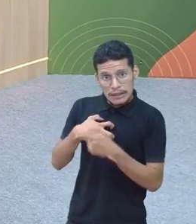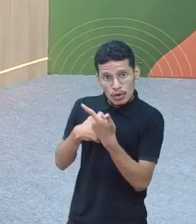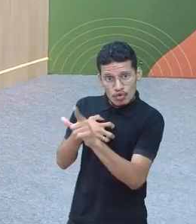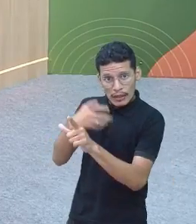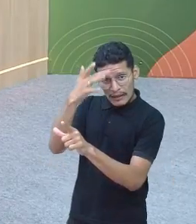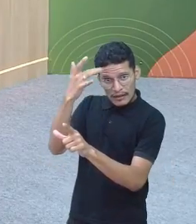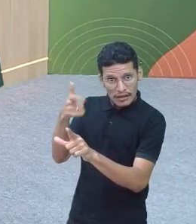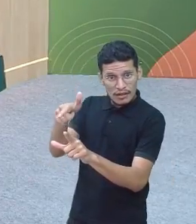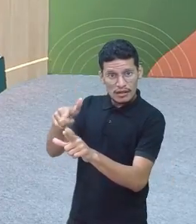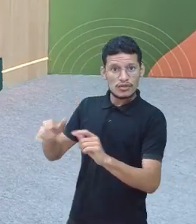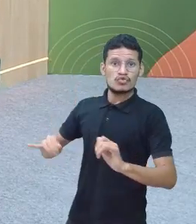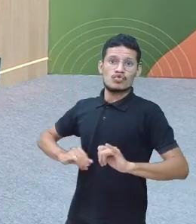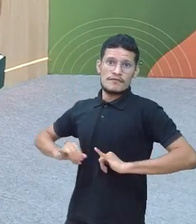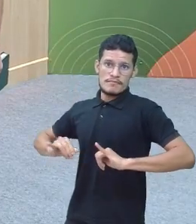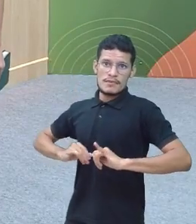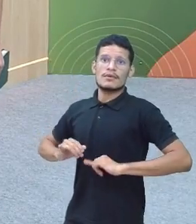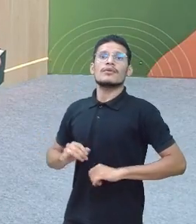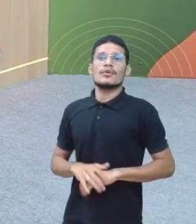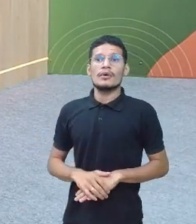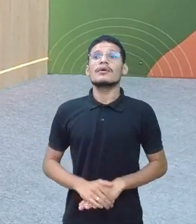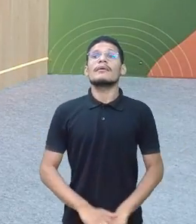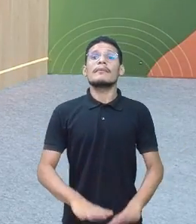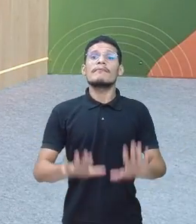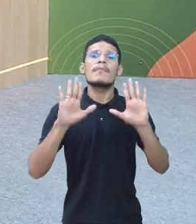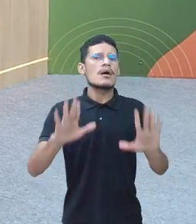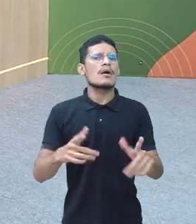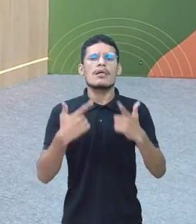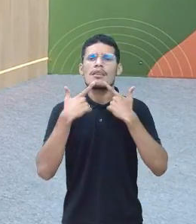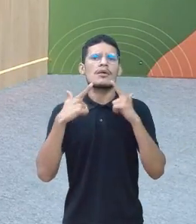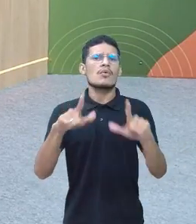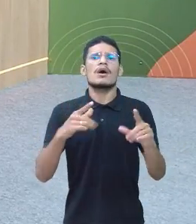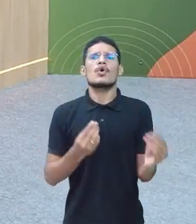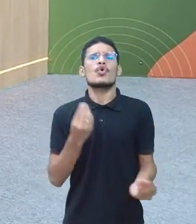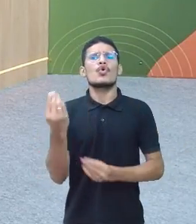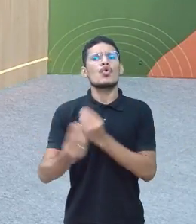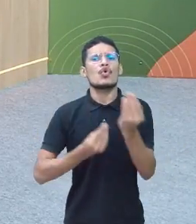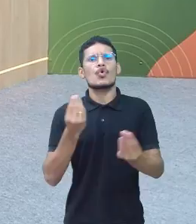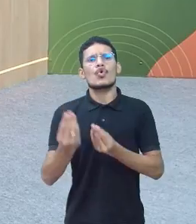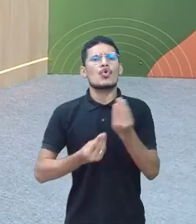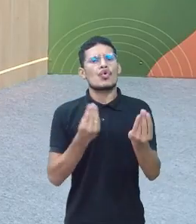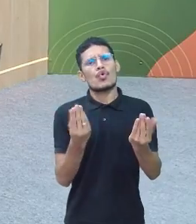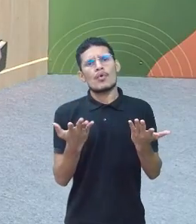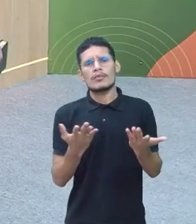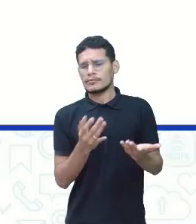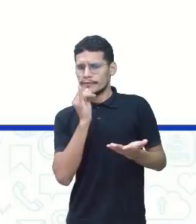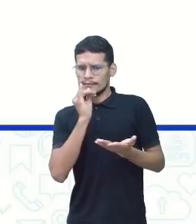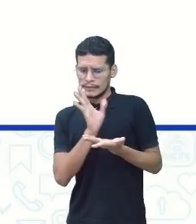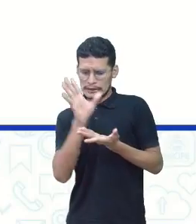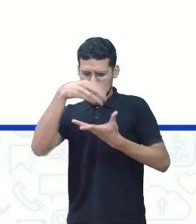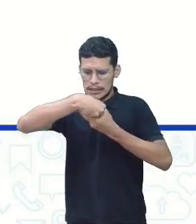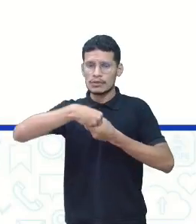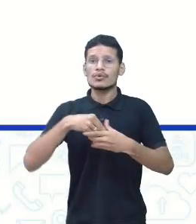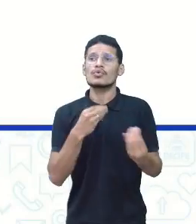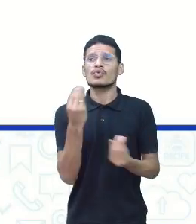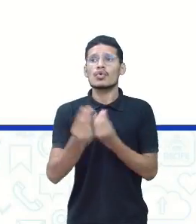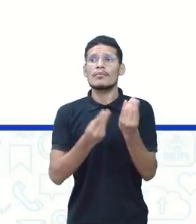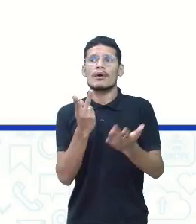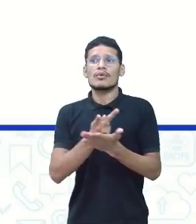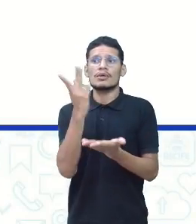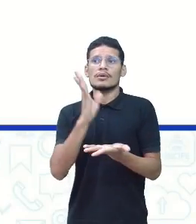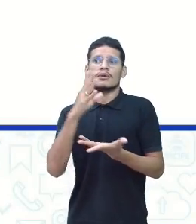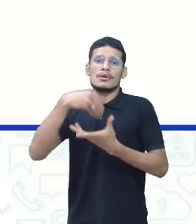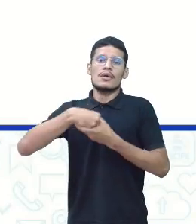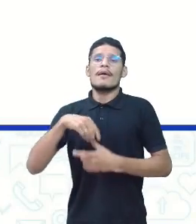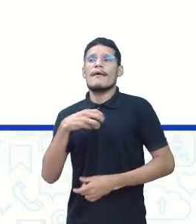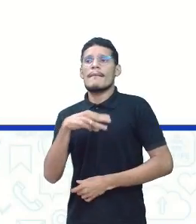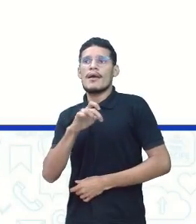fazer humor. Tá certo? Mas e a linguagem, Vivi? Como é que ela funciona dentro disso tudo, dentro dos memes e das charges,